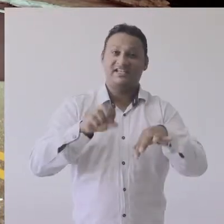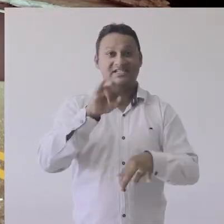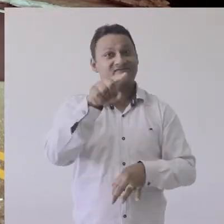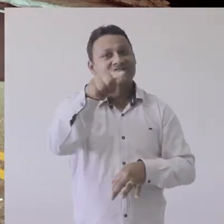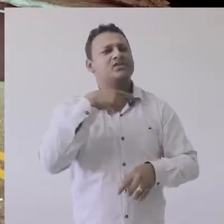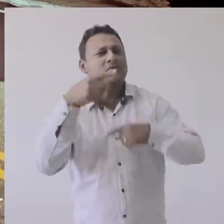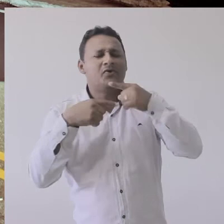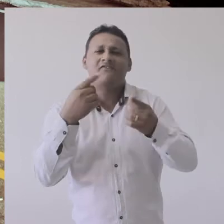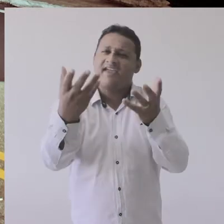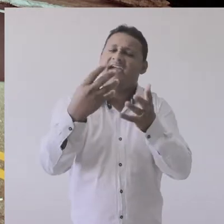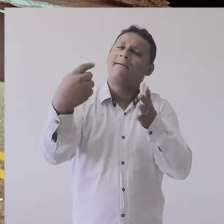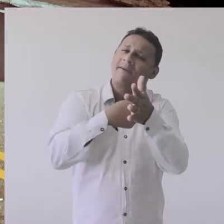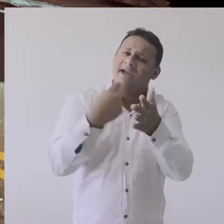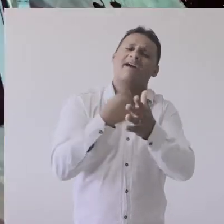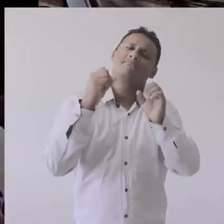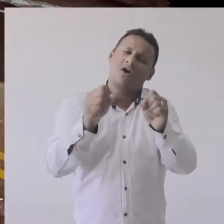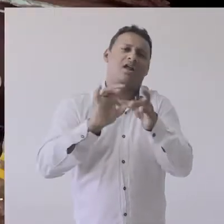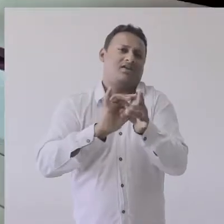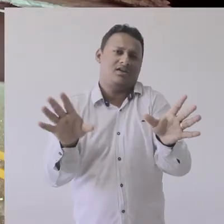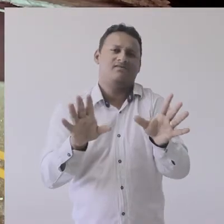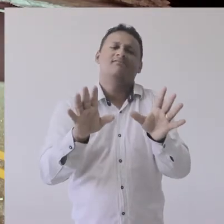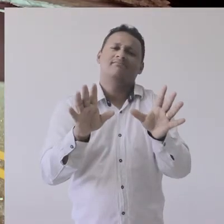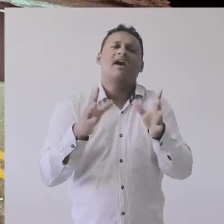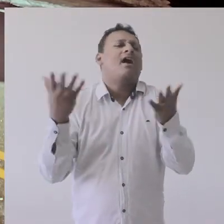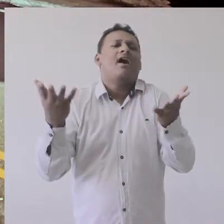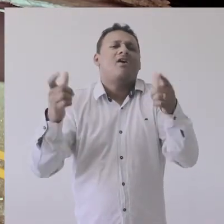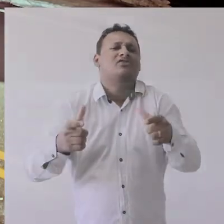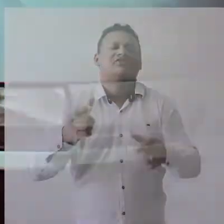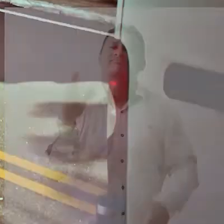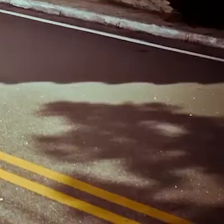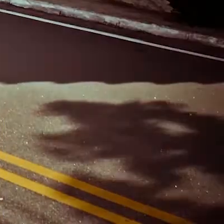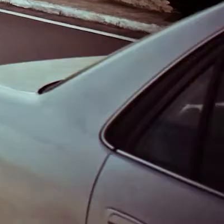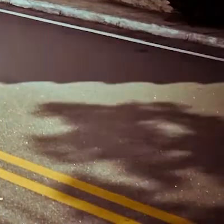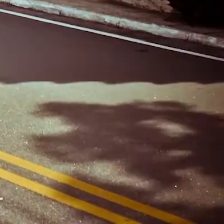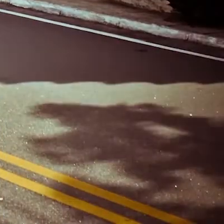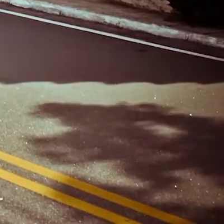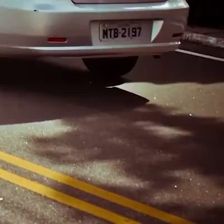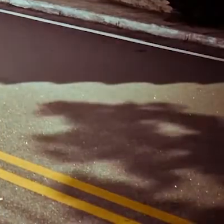pautas e saber mais sobre a TV UFES, acesse nossas redes sociais. Até a próxima!